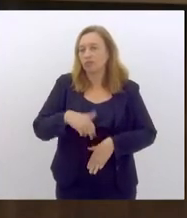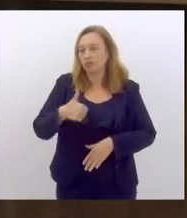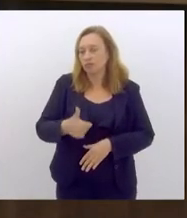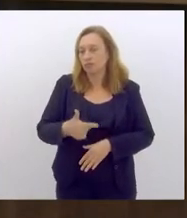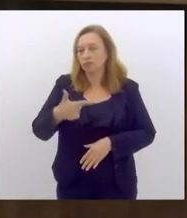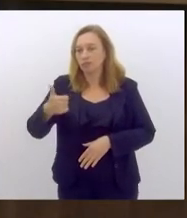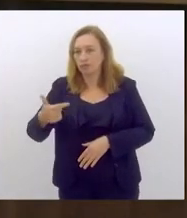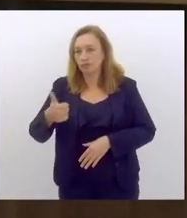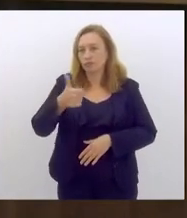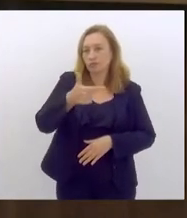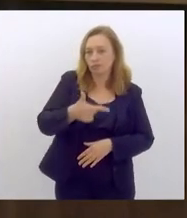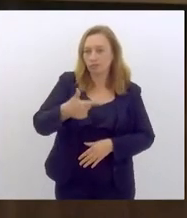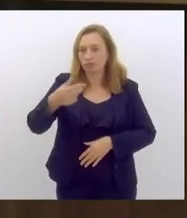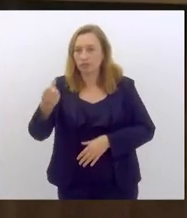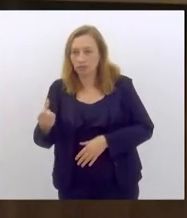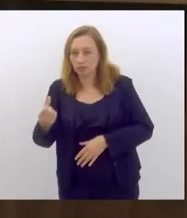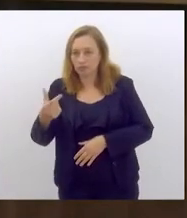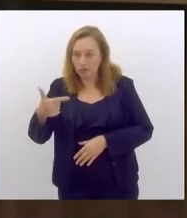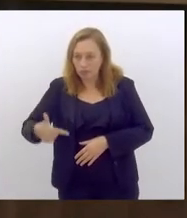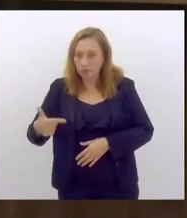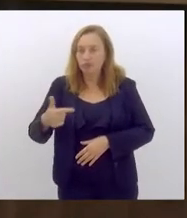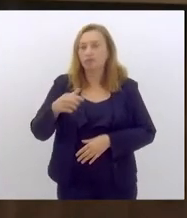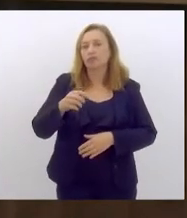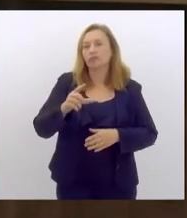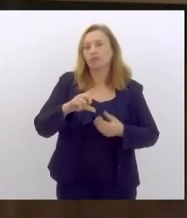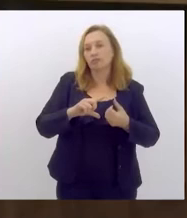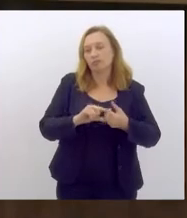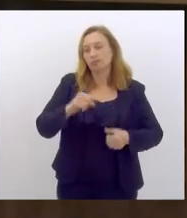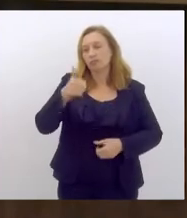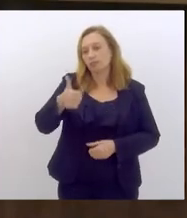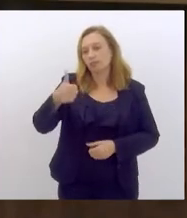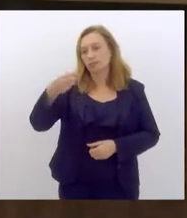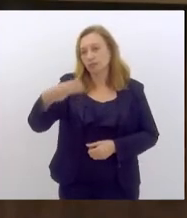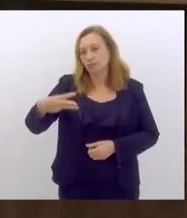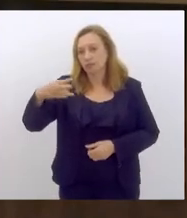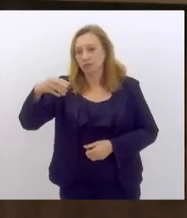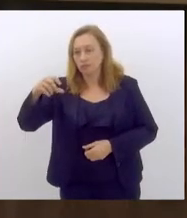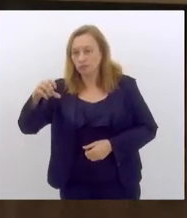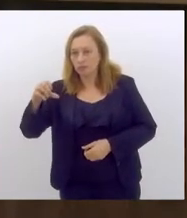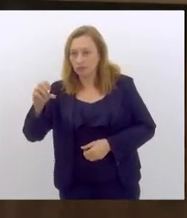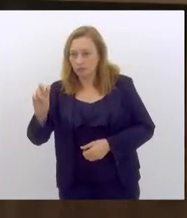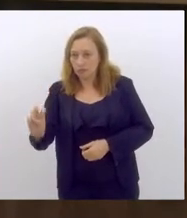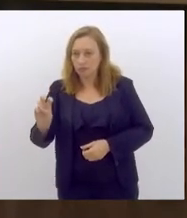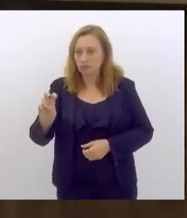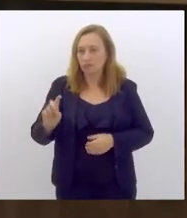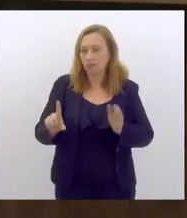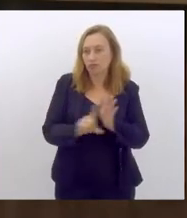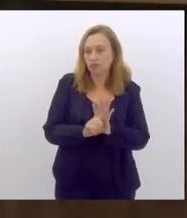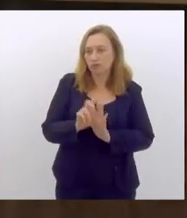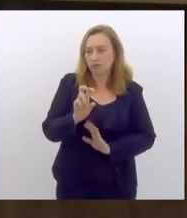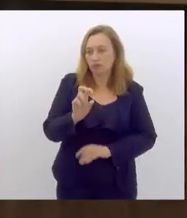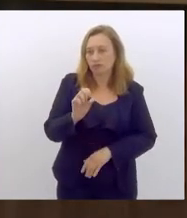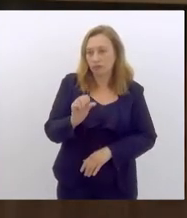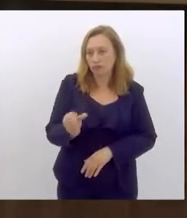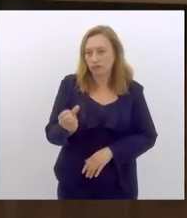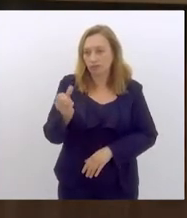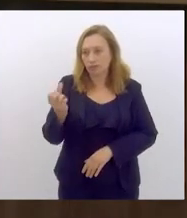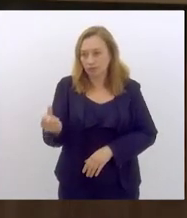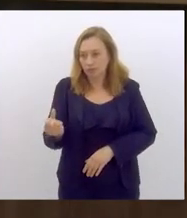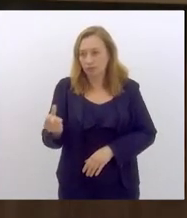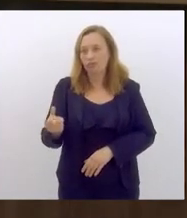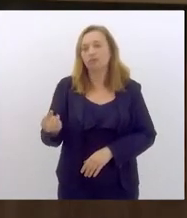e 22º do artigo 135 da Lei Complementar 66. Aproveitando